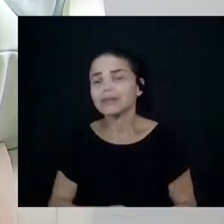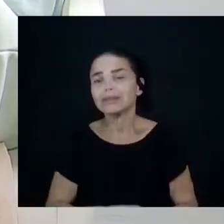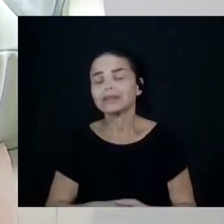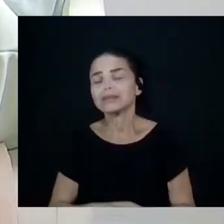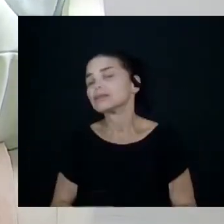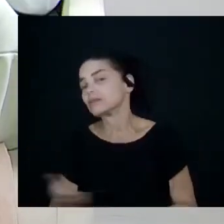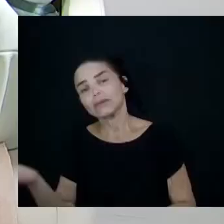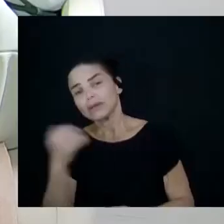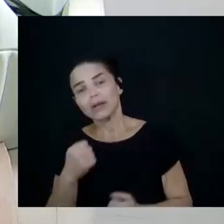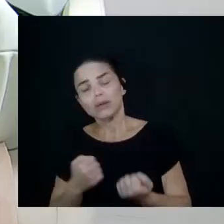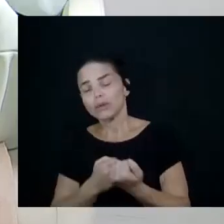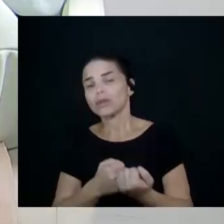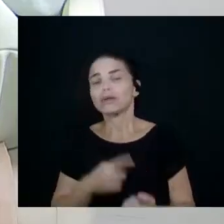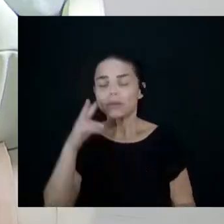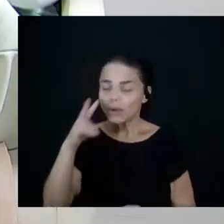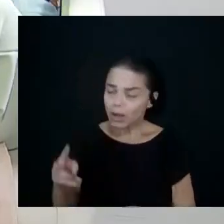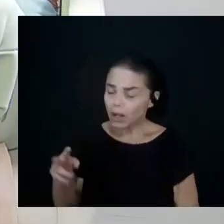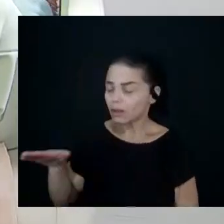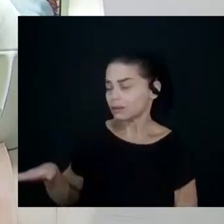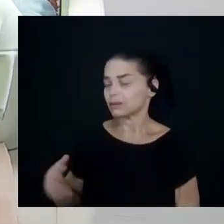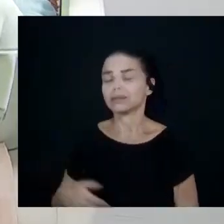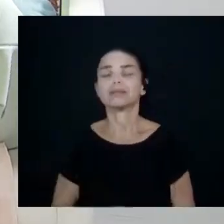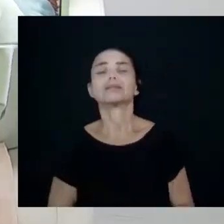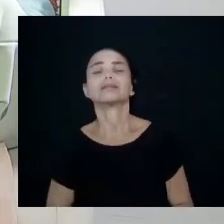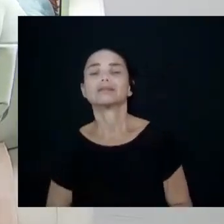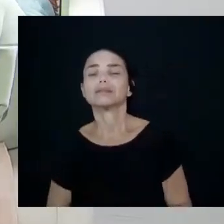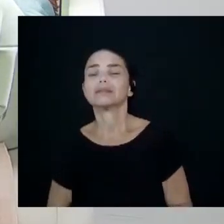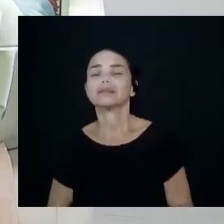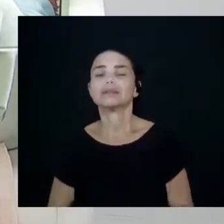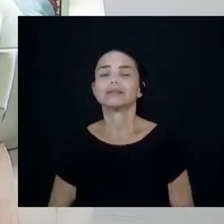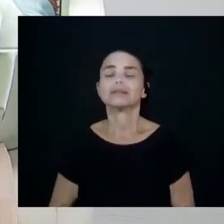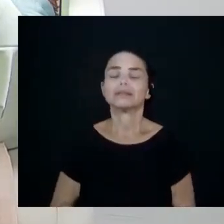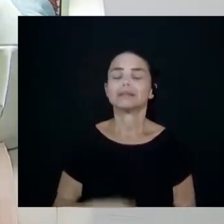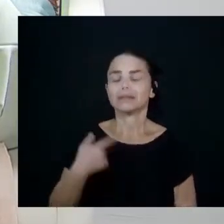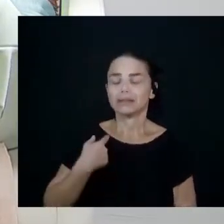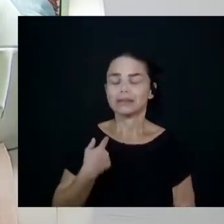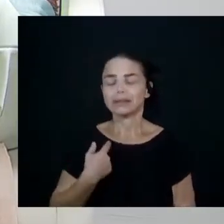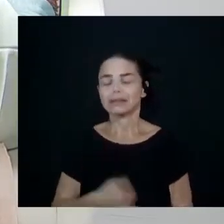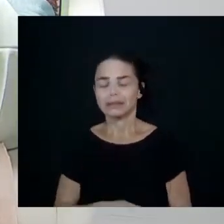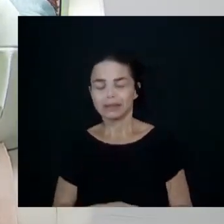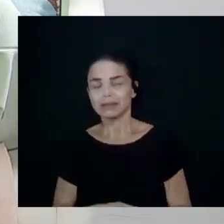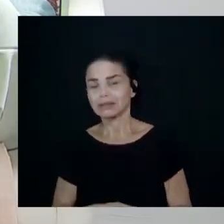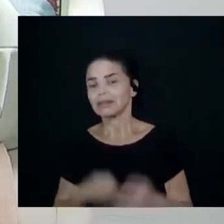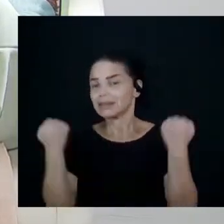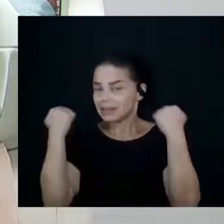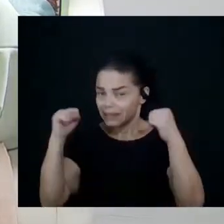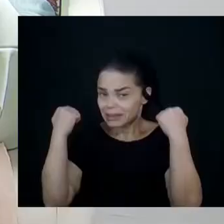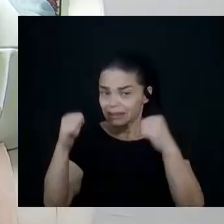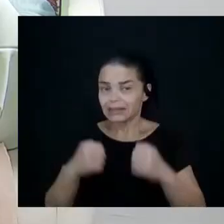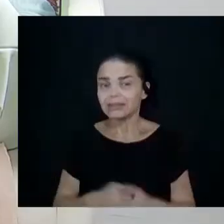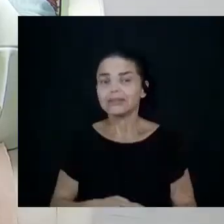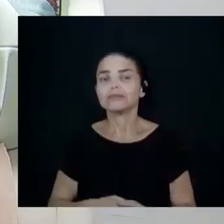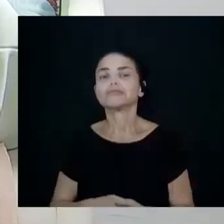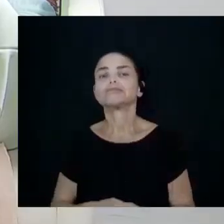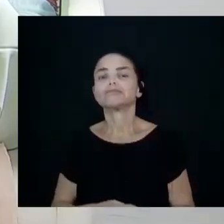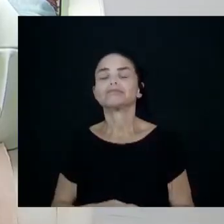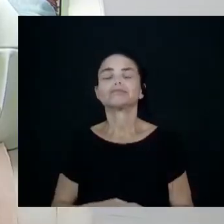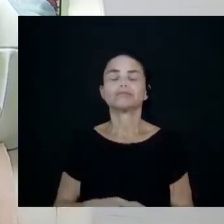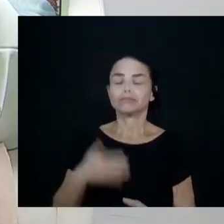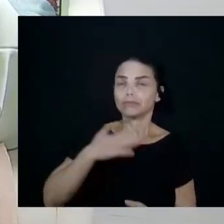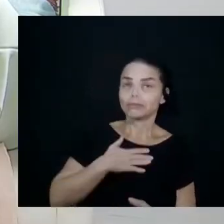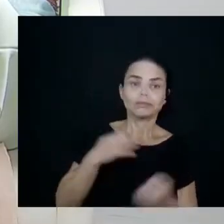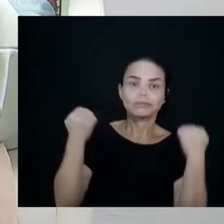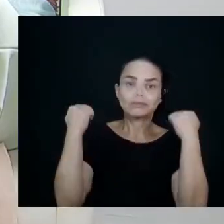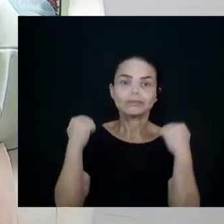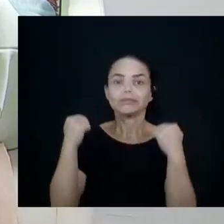Quem vai junto? Quem vai olhar a criança? Então, isso... Ou até assim, que você acabou de citar a academia, às vezes,